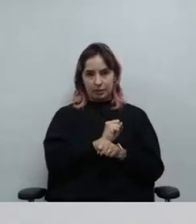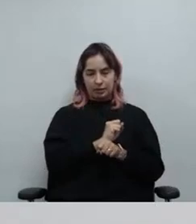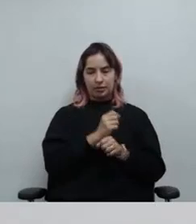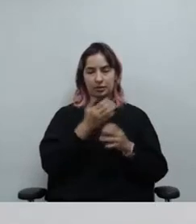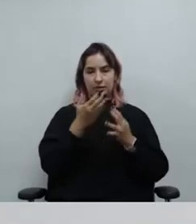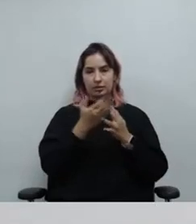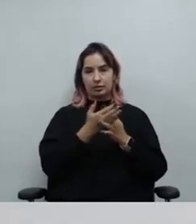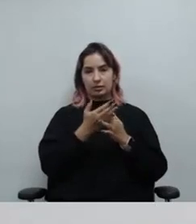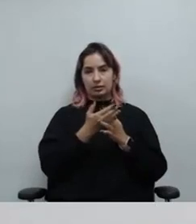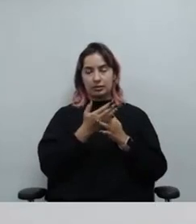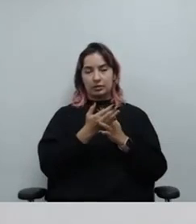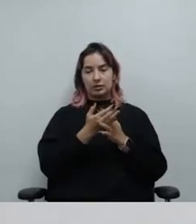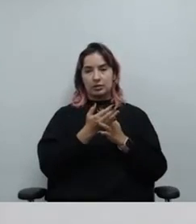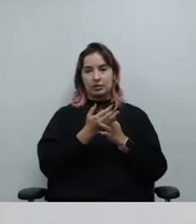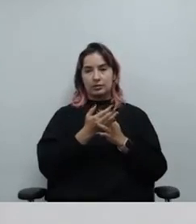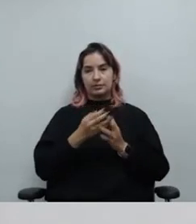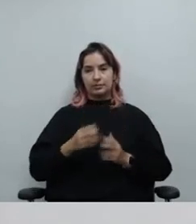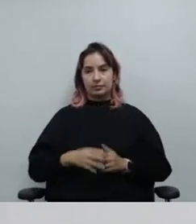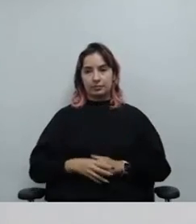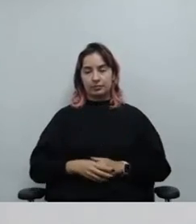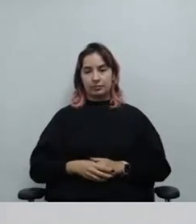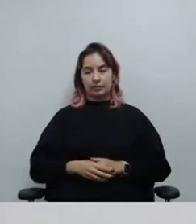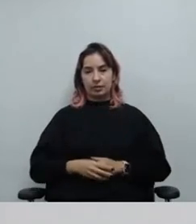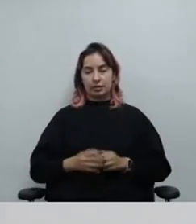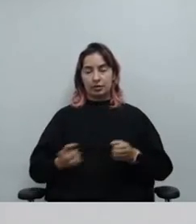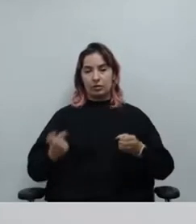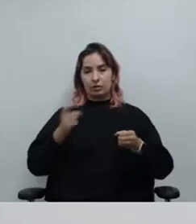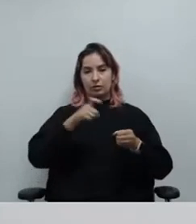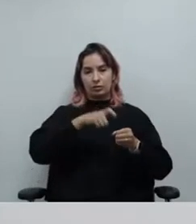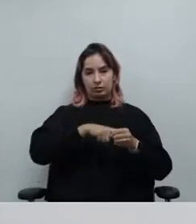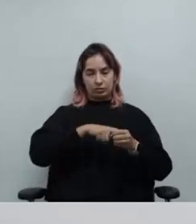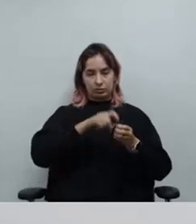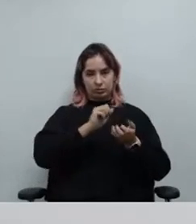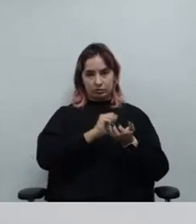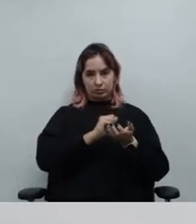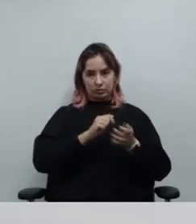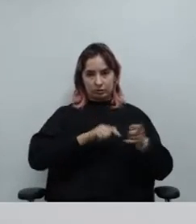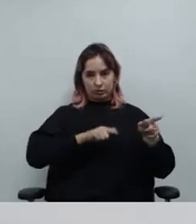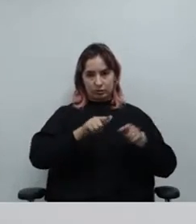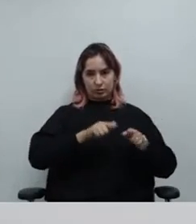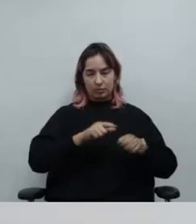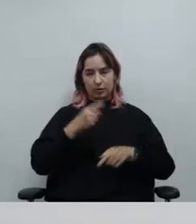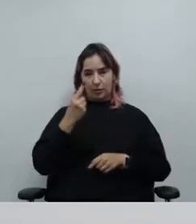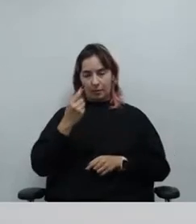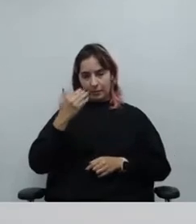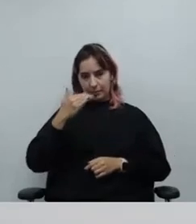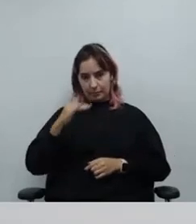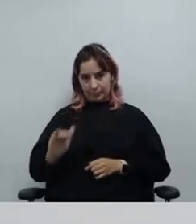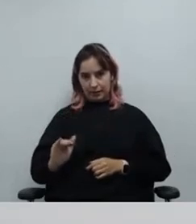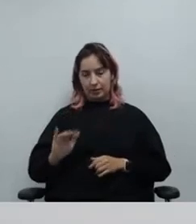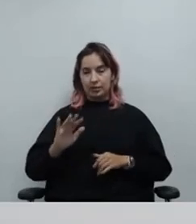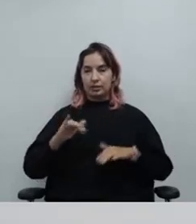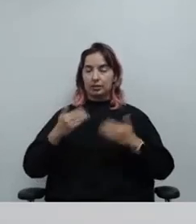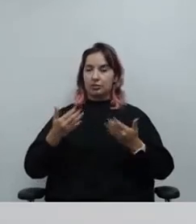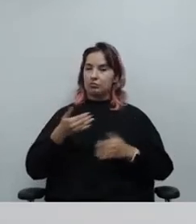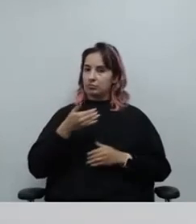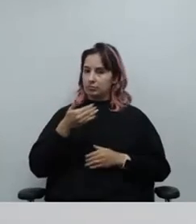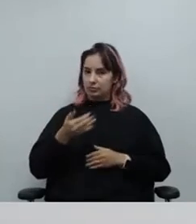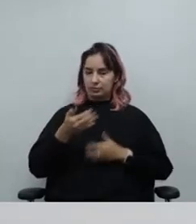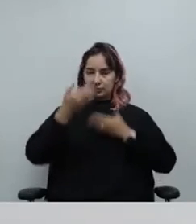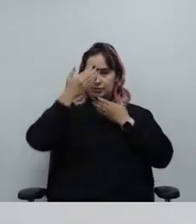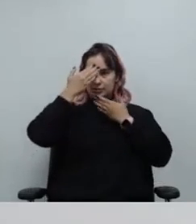número 827 do Conselho, com o retorno das atividades a 1h30. Então, até breve.